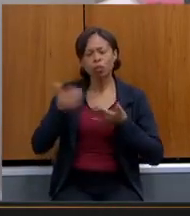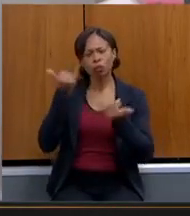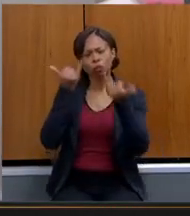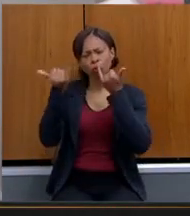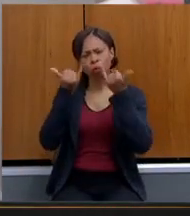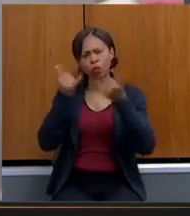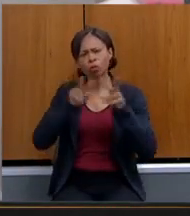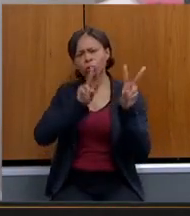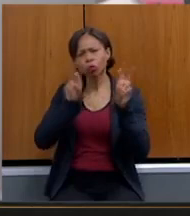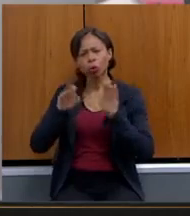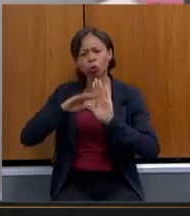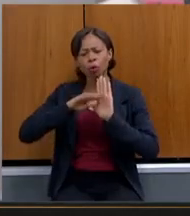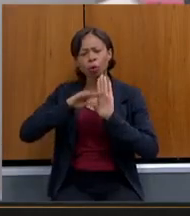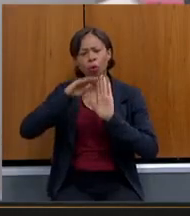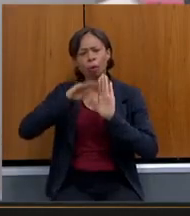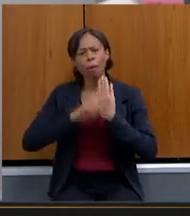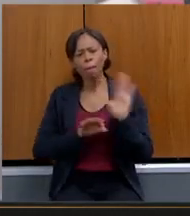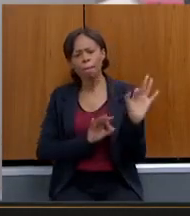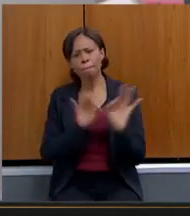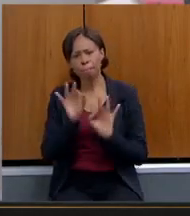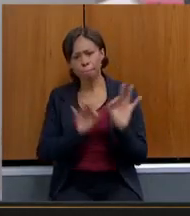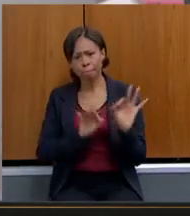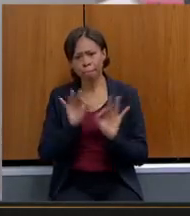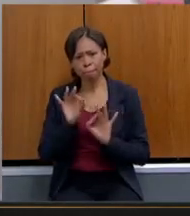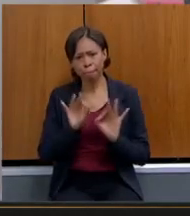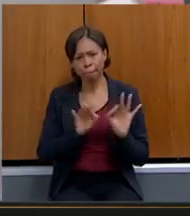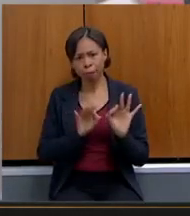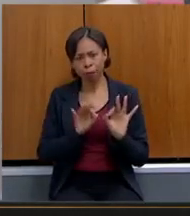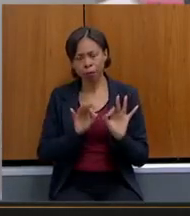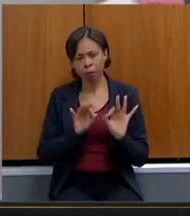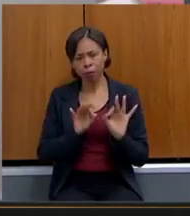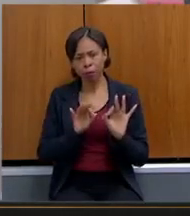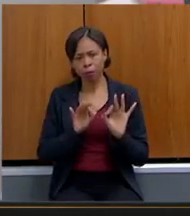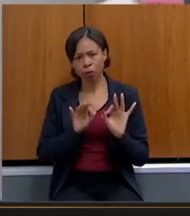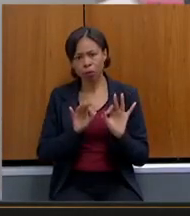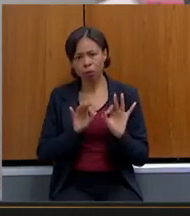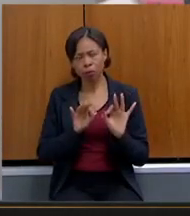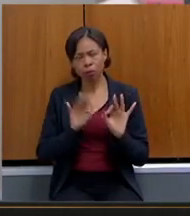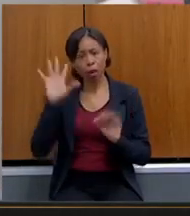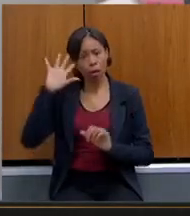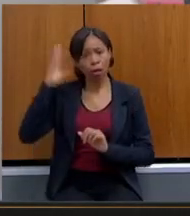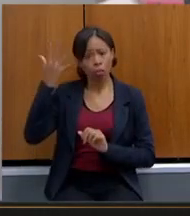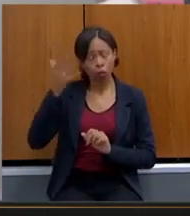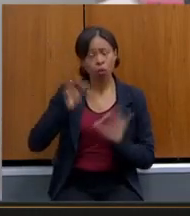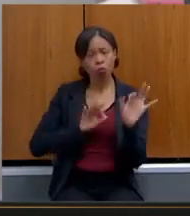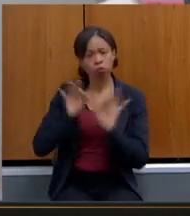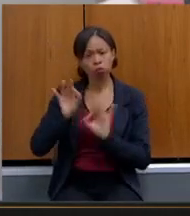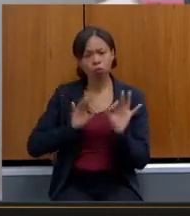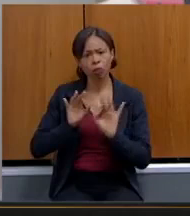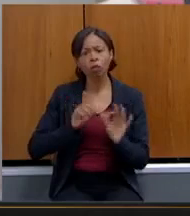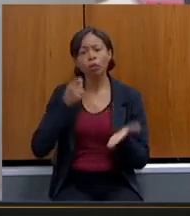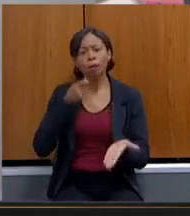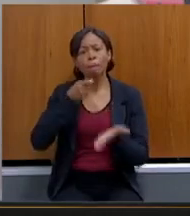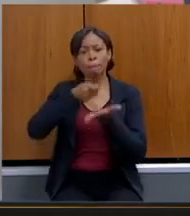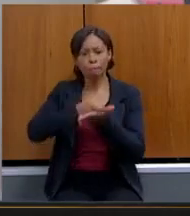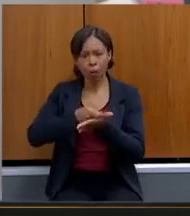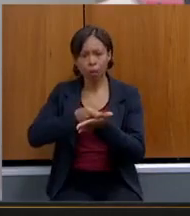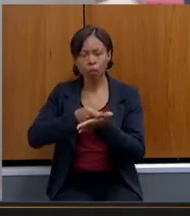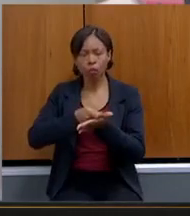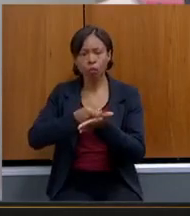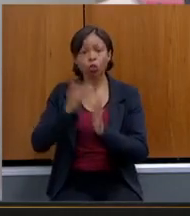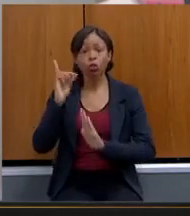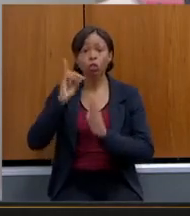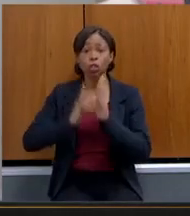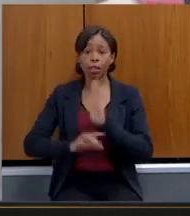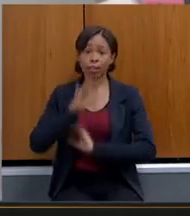informações sobre o planejamento é pedido informações e providências sobre o planejamento para pagamento dos